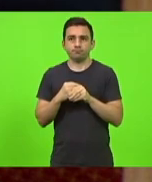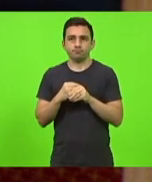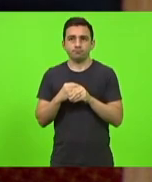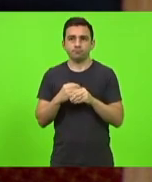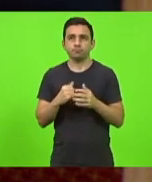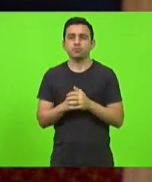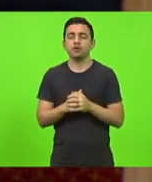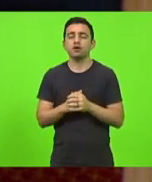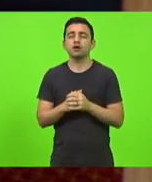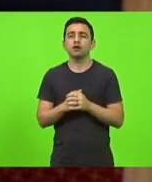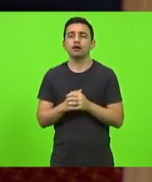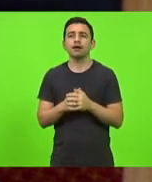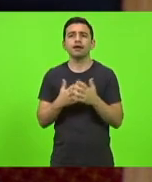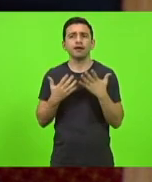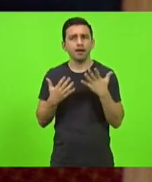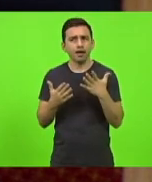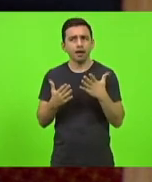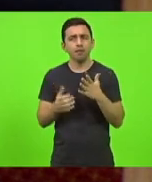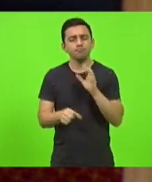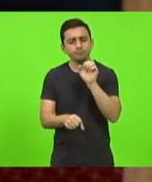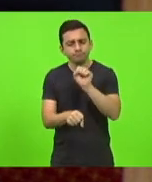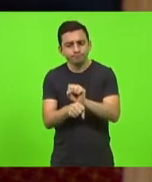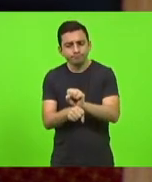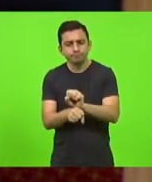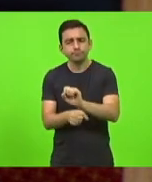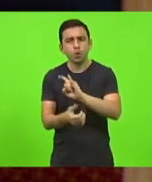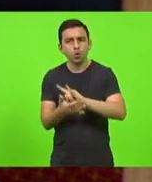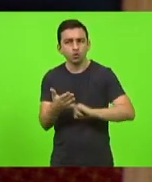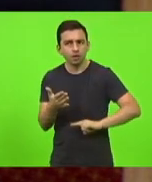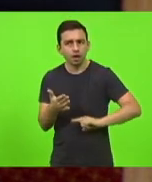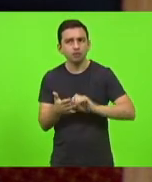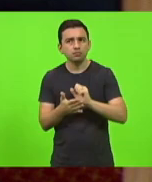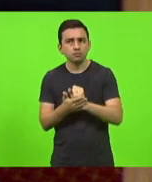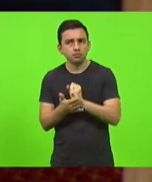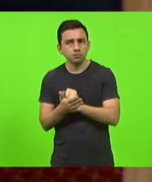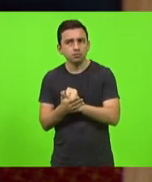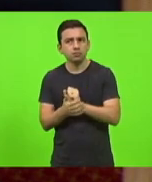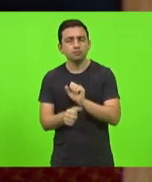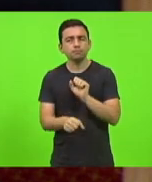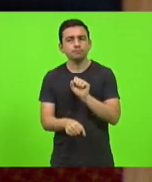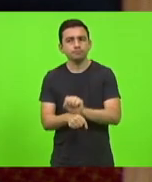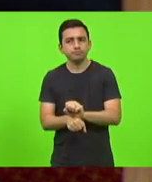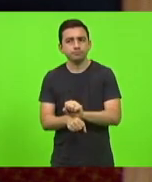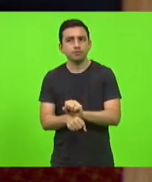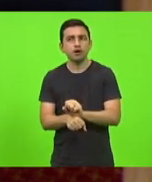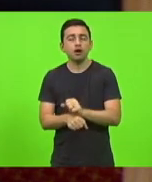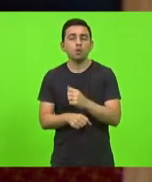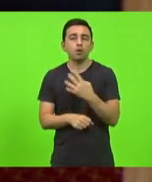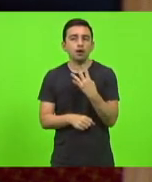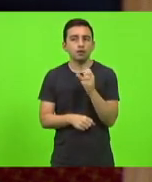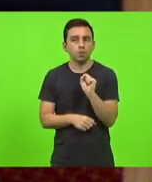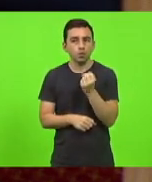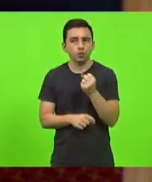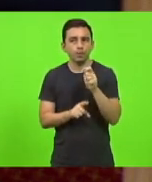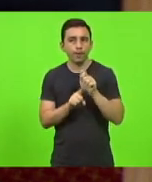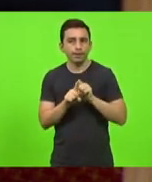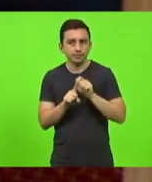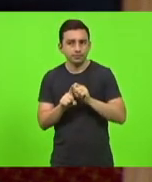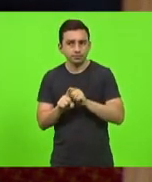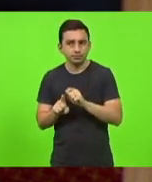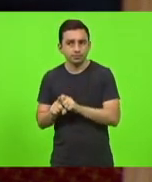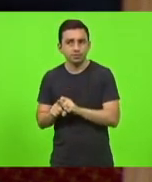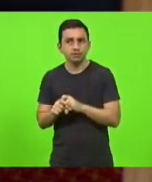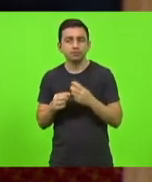com a finalidade de prorrogar os contratos do pessoal temporário pelo prazo de 48 meses, que nos